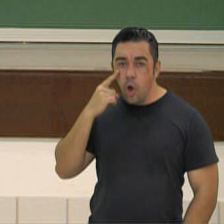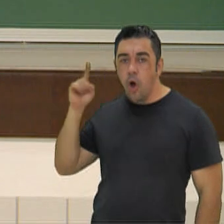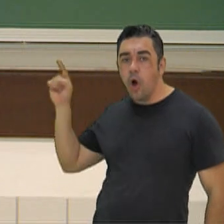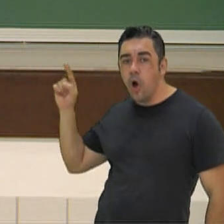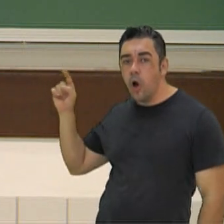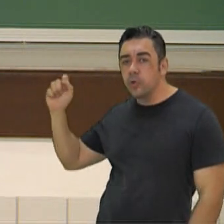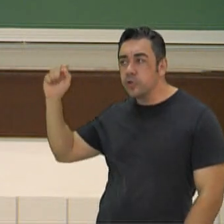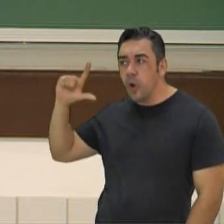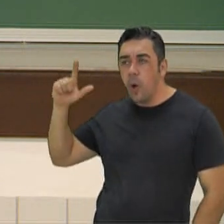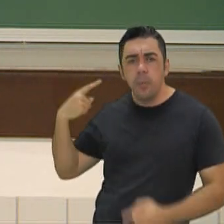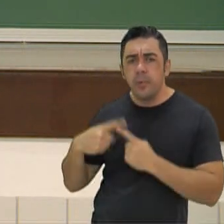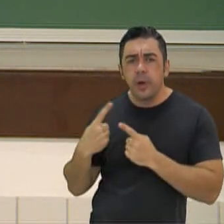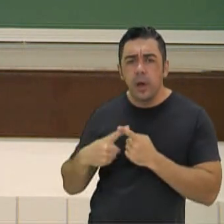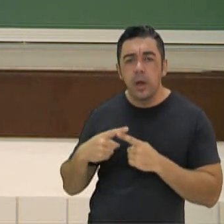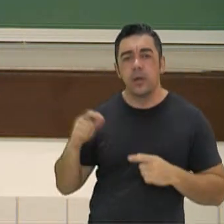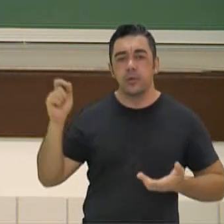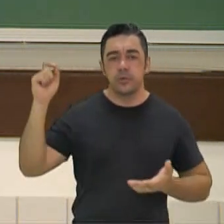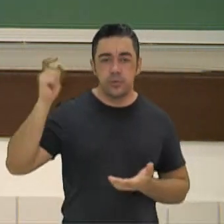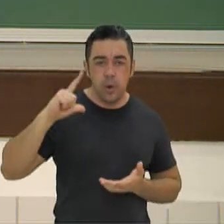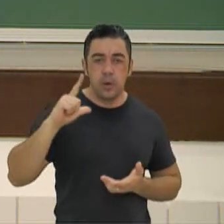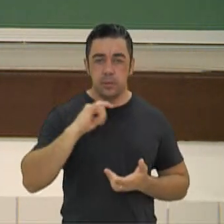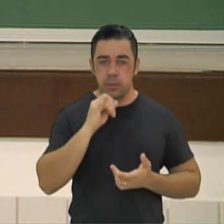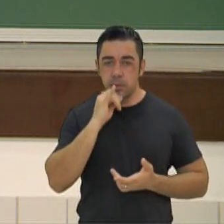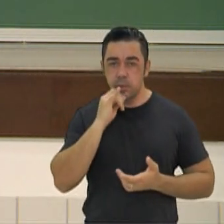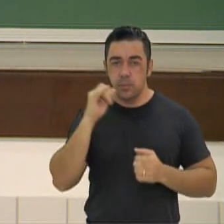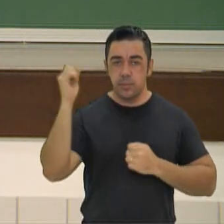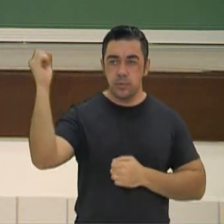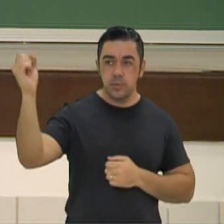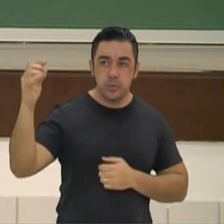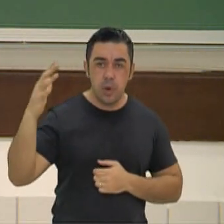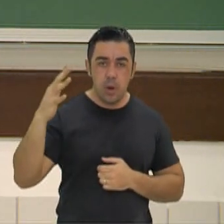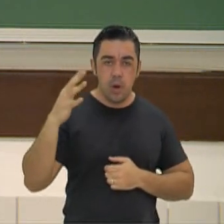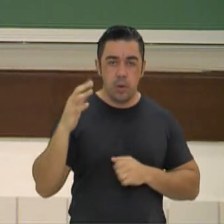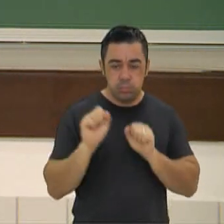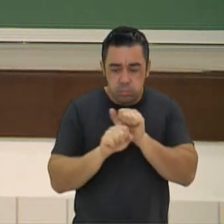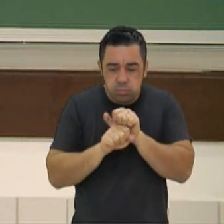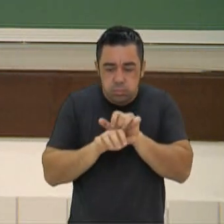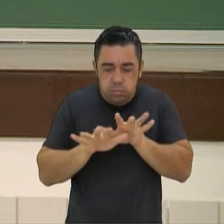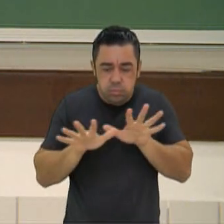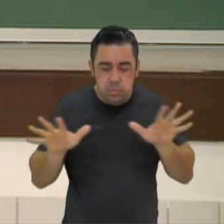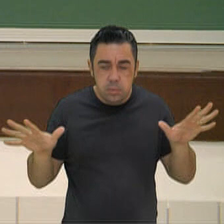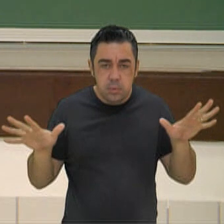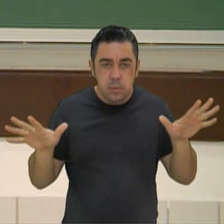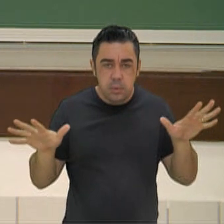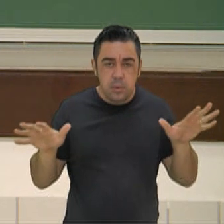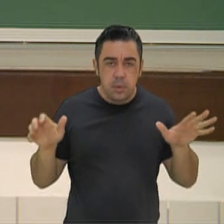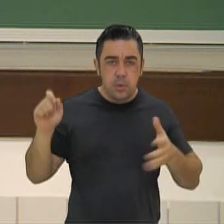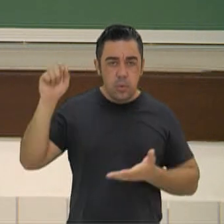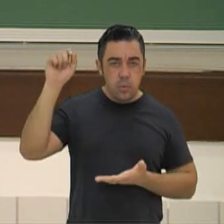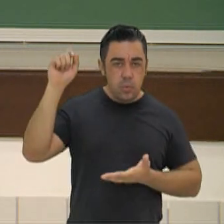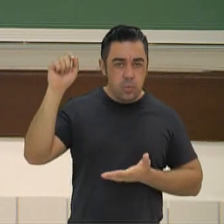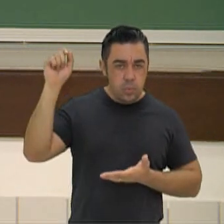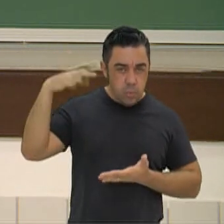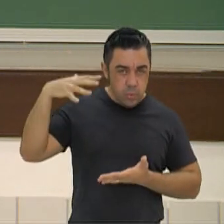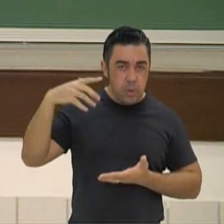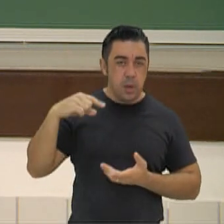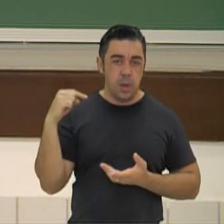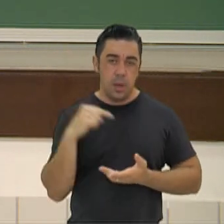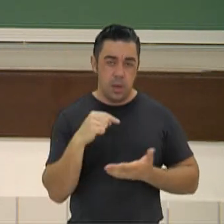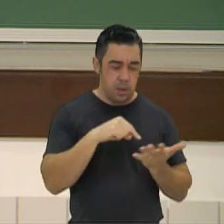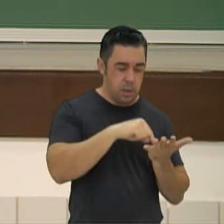lado? Porque enquanto o sol ele vai irradiar a luz, aqui o nosso ser vivo, o